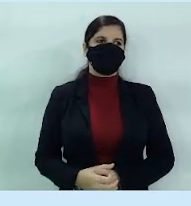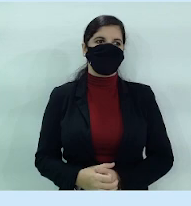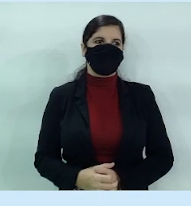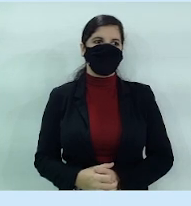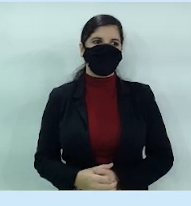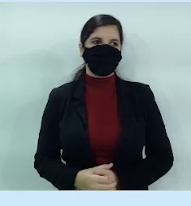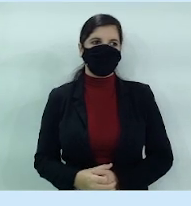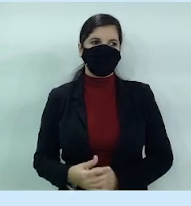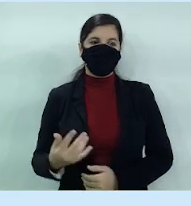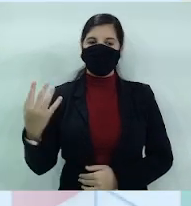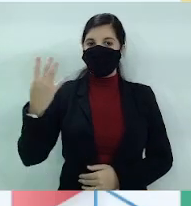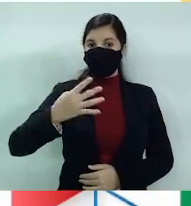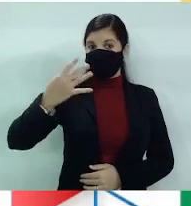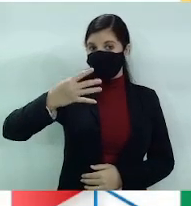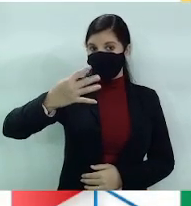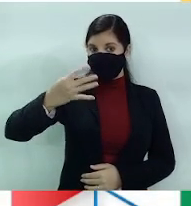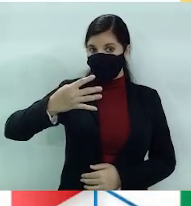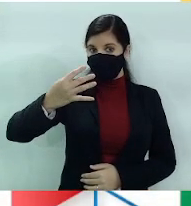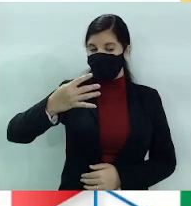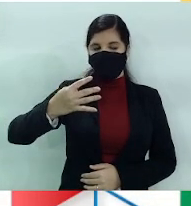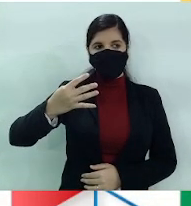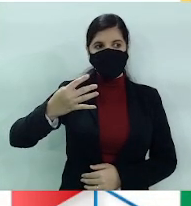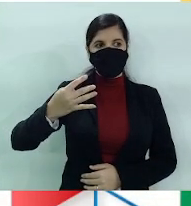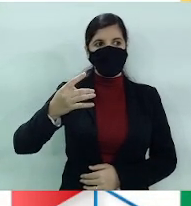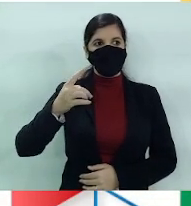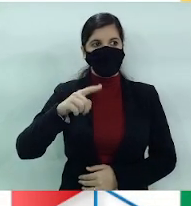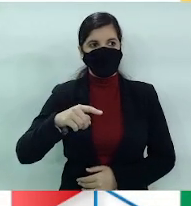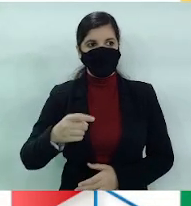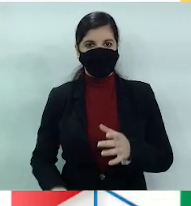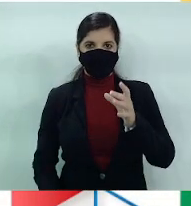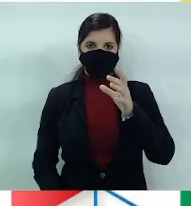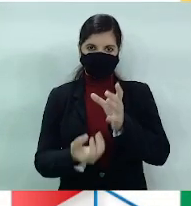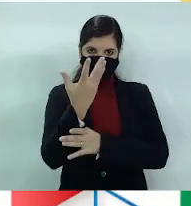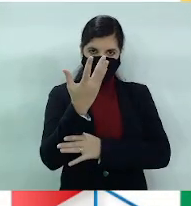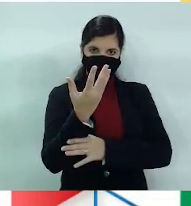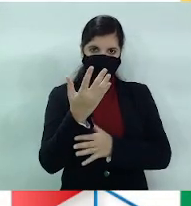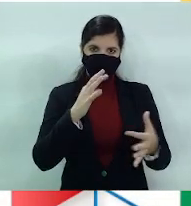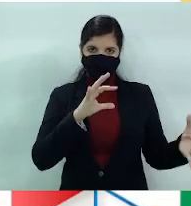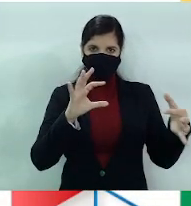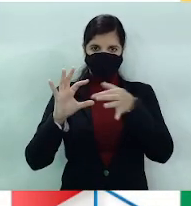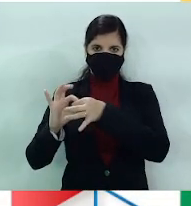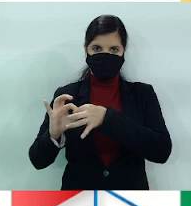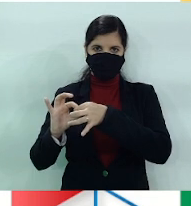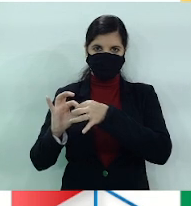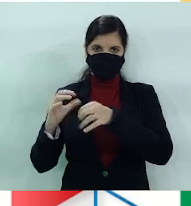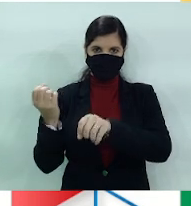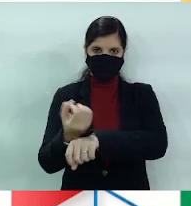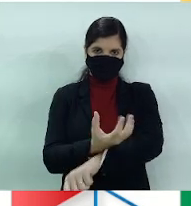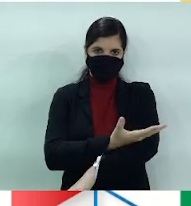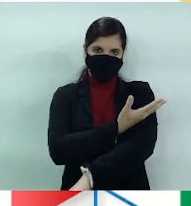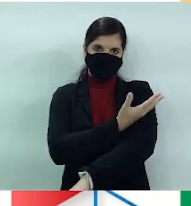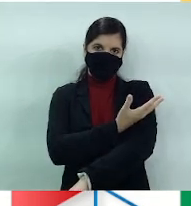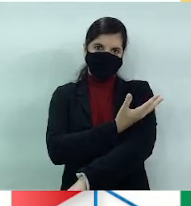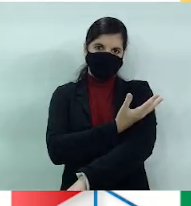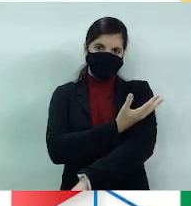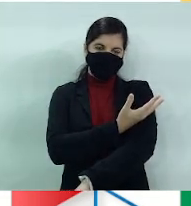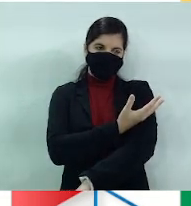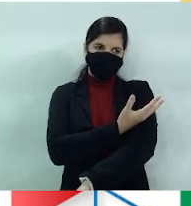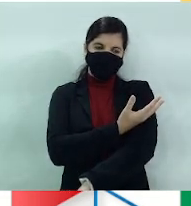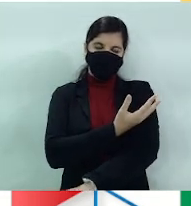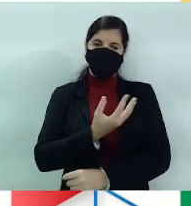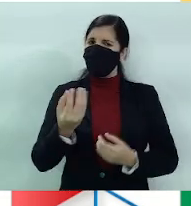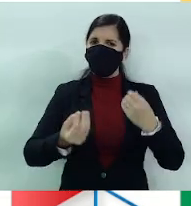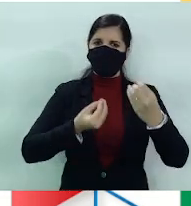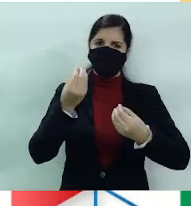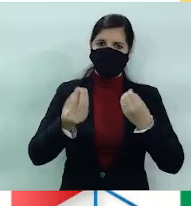Bom, vamos lá. E a quarta etapa seria criar conexões emocionais.